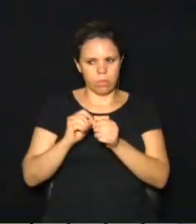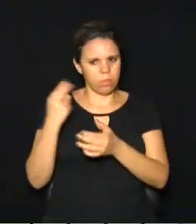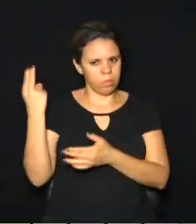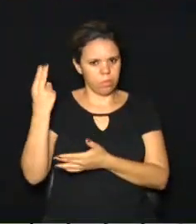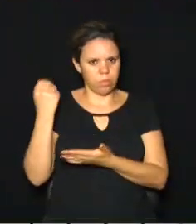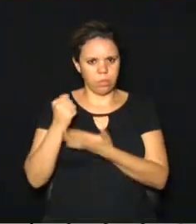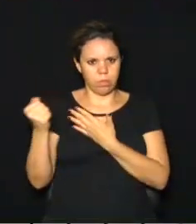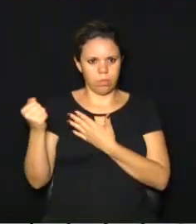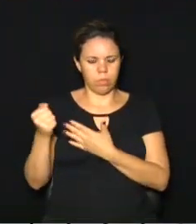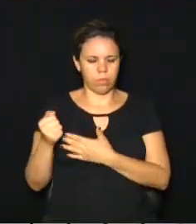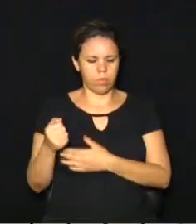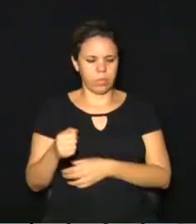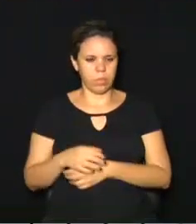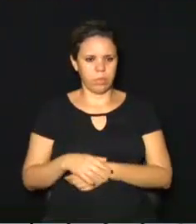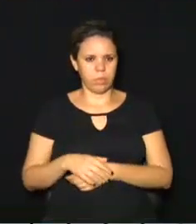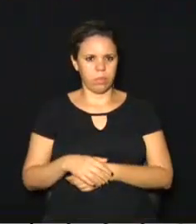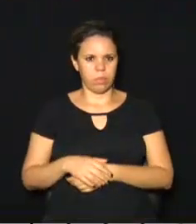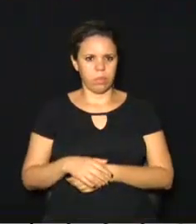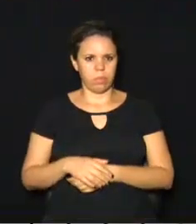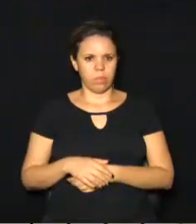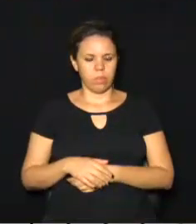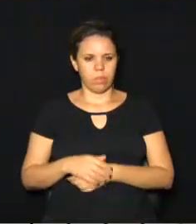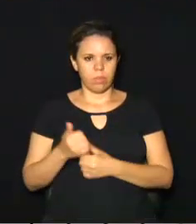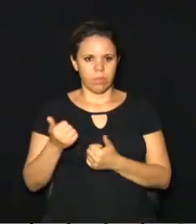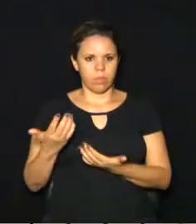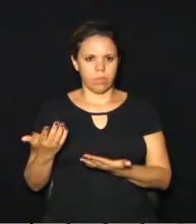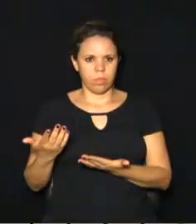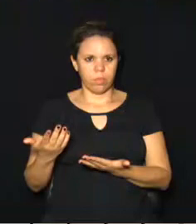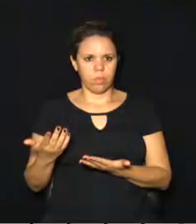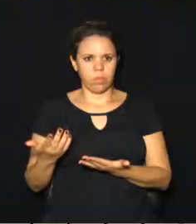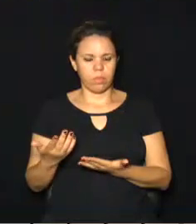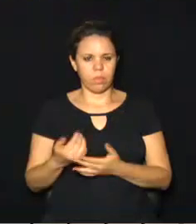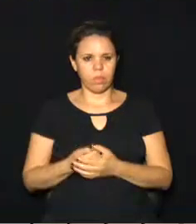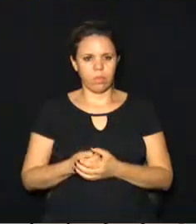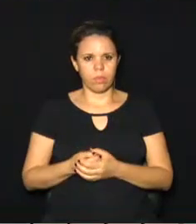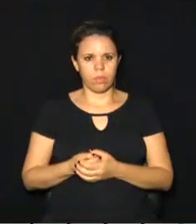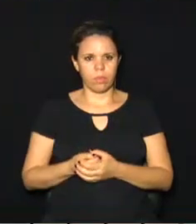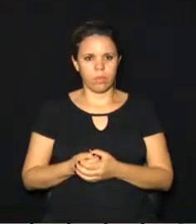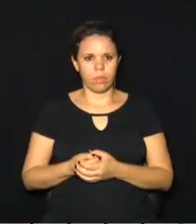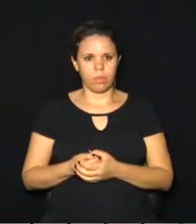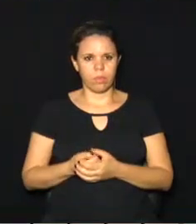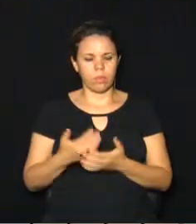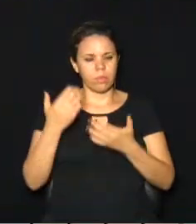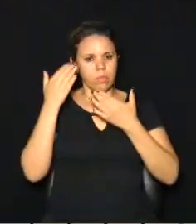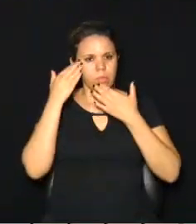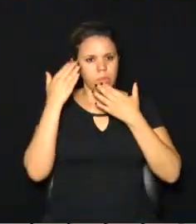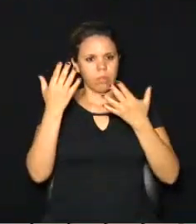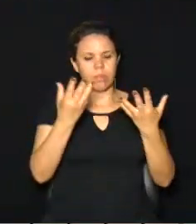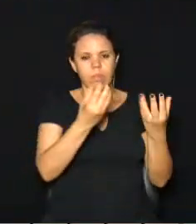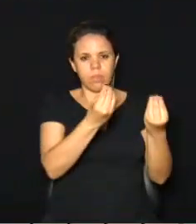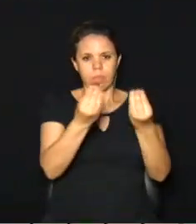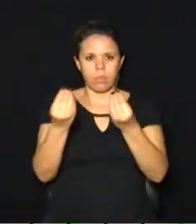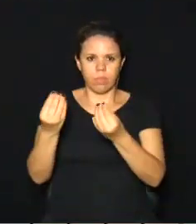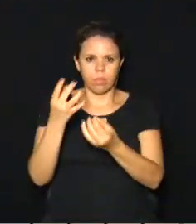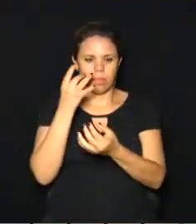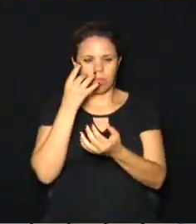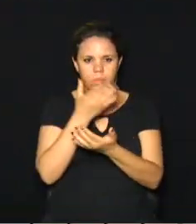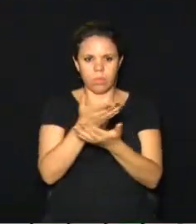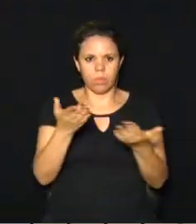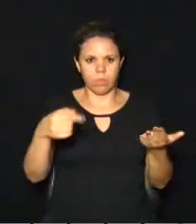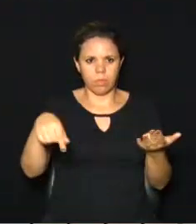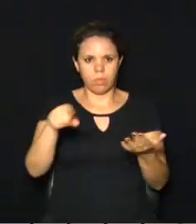direcionei ao doutor Luiz Eduardo. Tá bom? Gente, ao doutor Eduardo Luiz. Gente, eu queria agradecer muito a presença, então, de